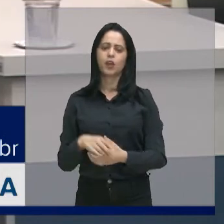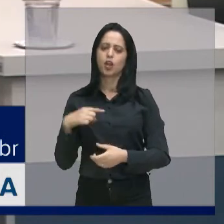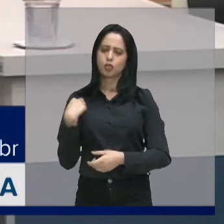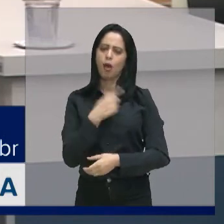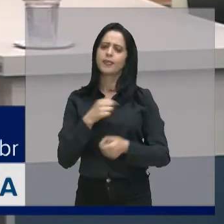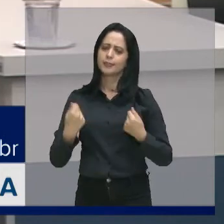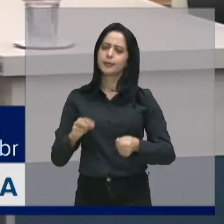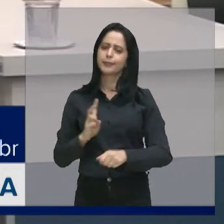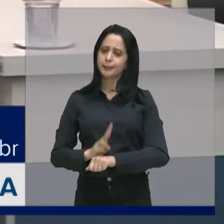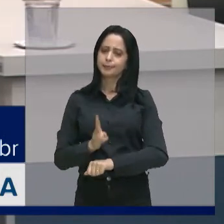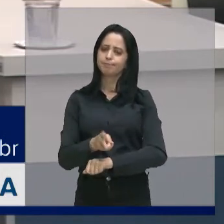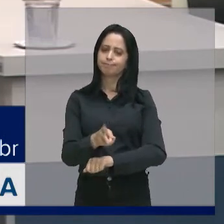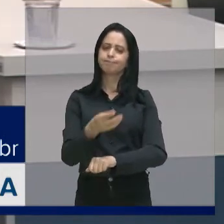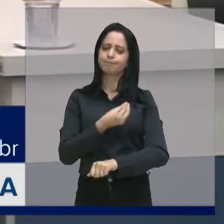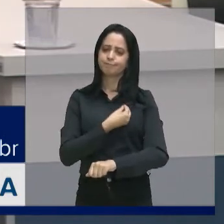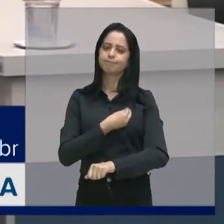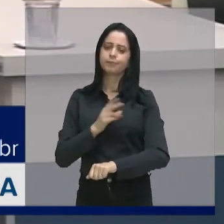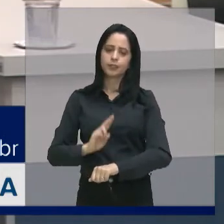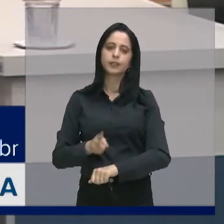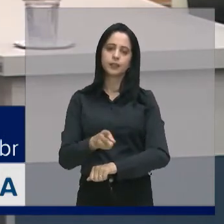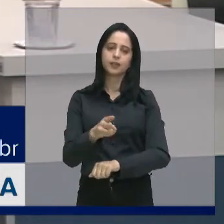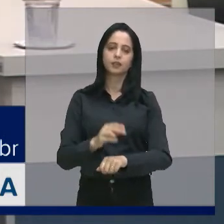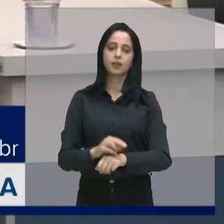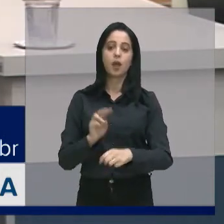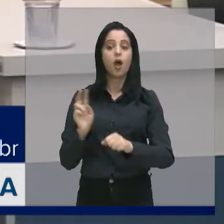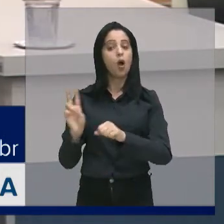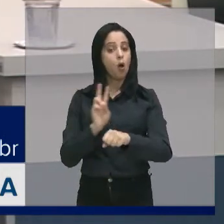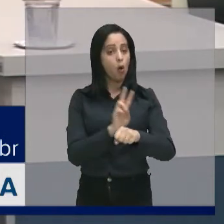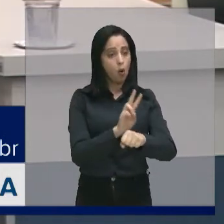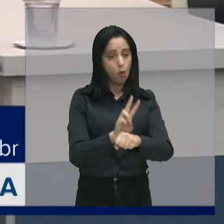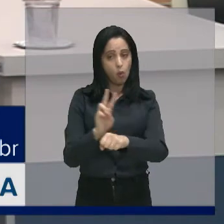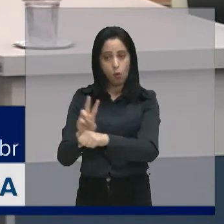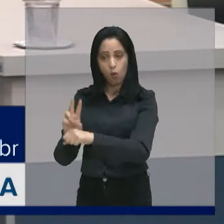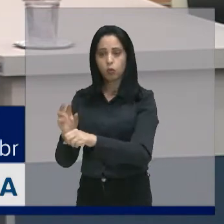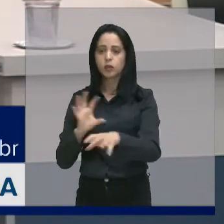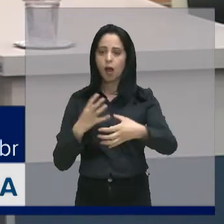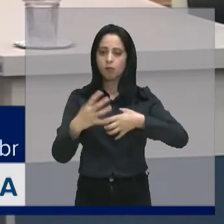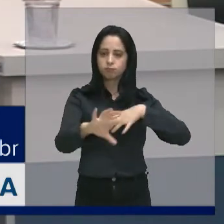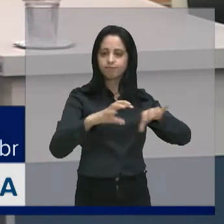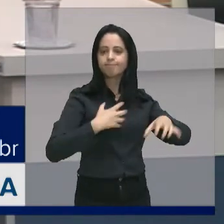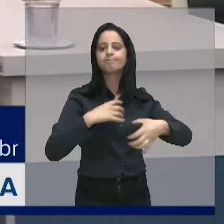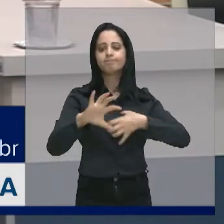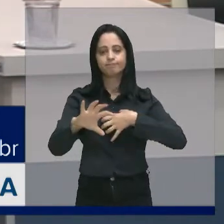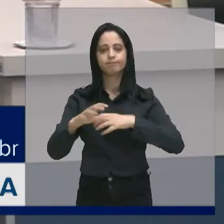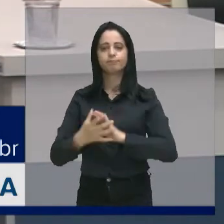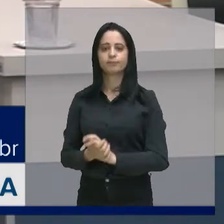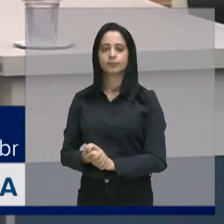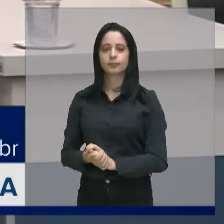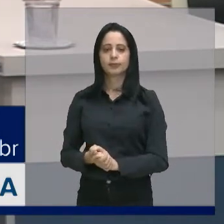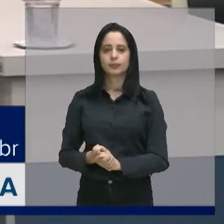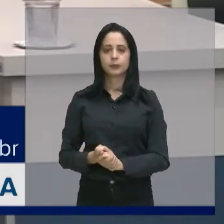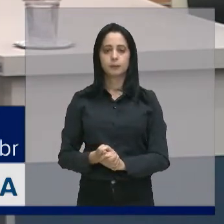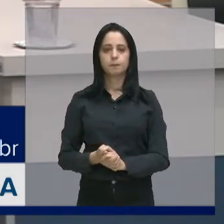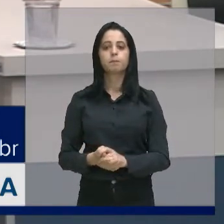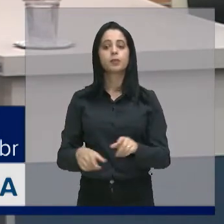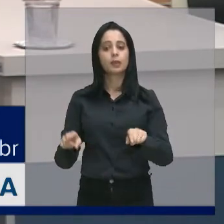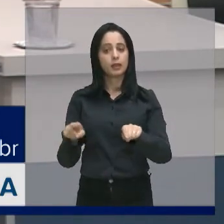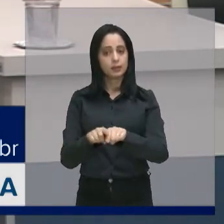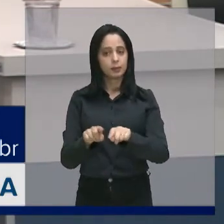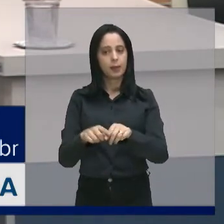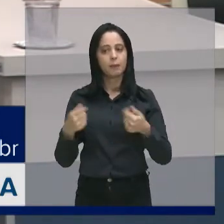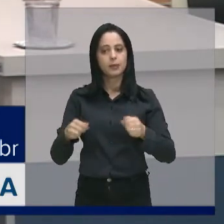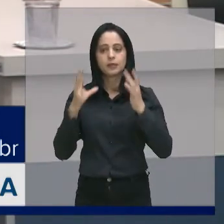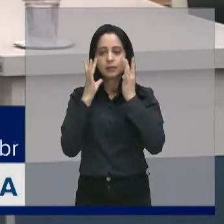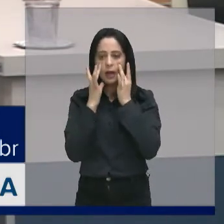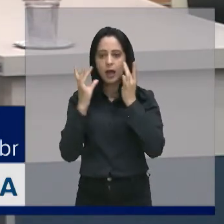vida cuidando dos demais, cuidando dos seus, mas também zelando para que áreas como a de saúde mental